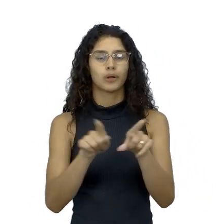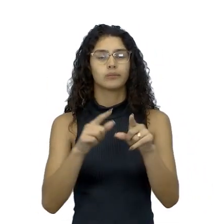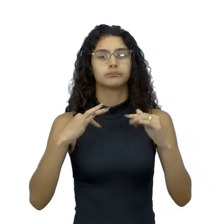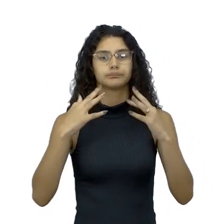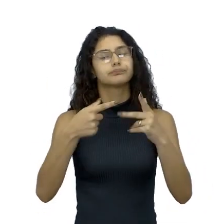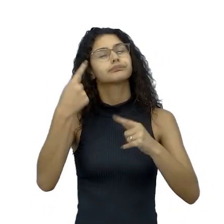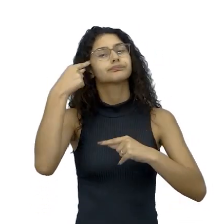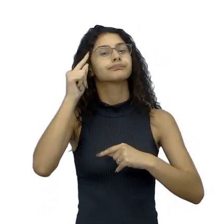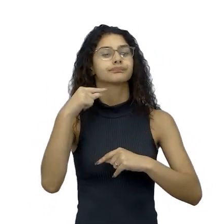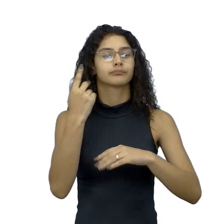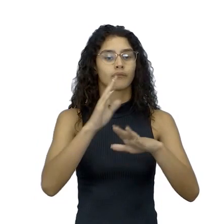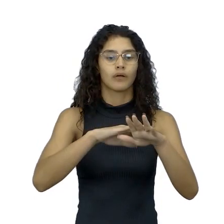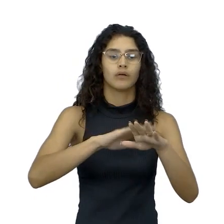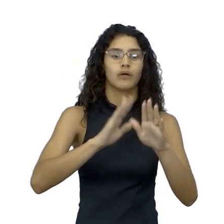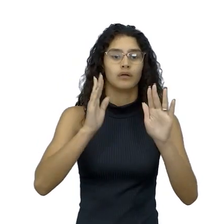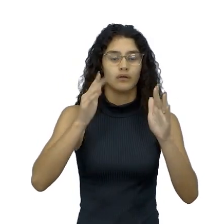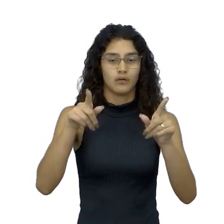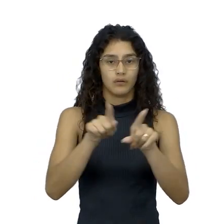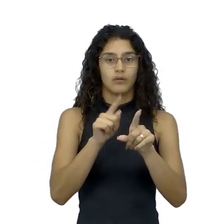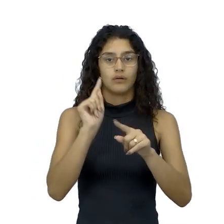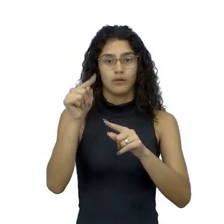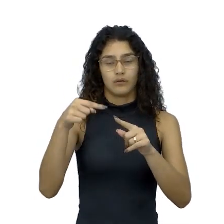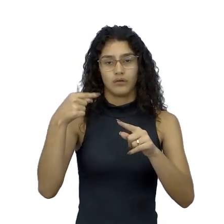essas ideias que a gente está trazendo nas nossas